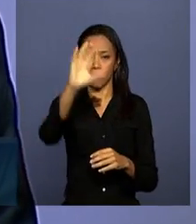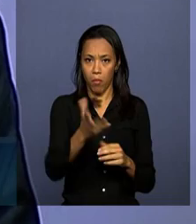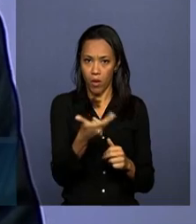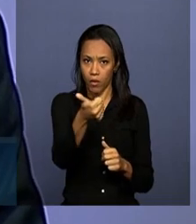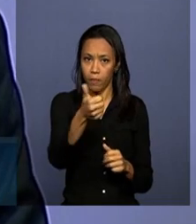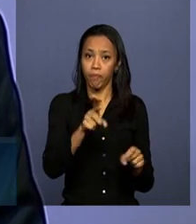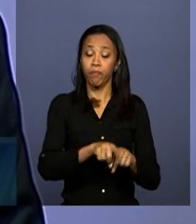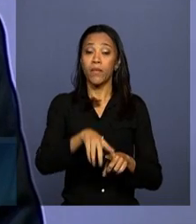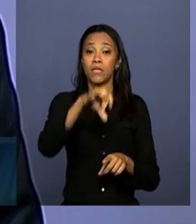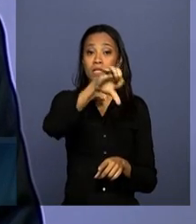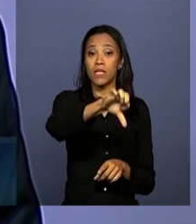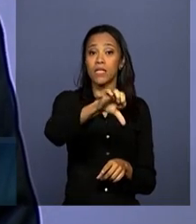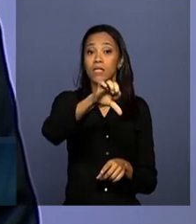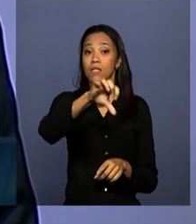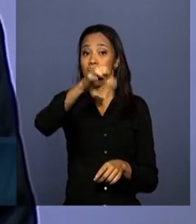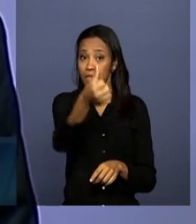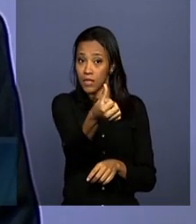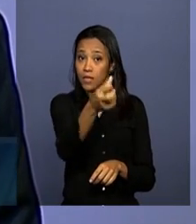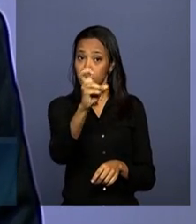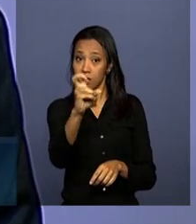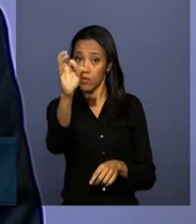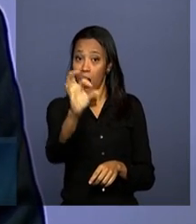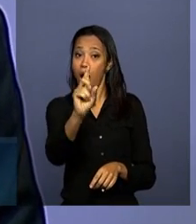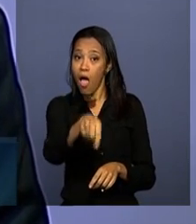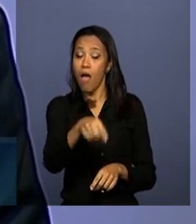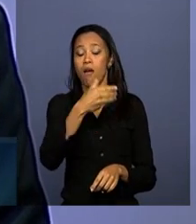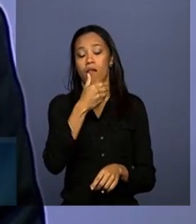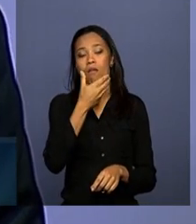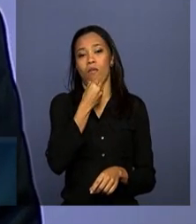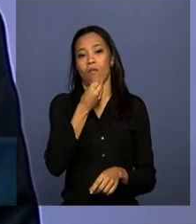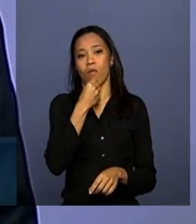63,4% dos agressores dessas mulheres são homens.